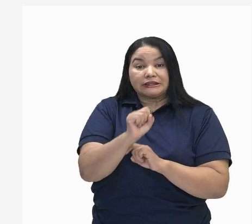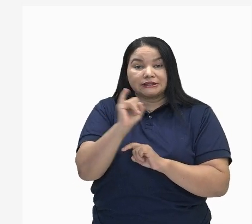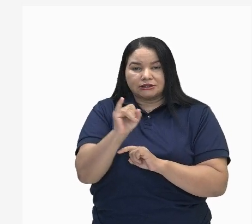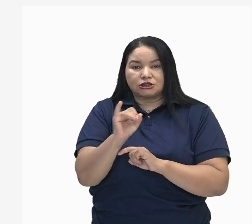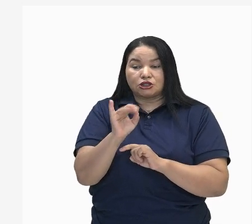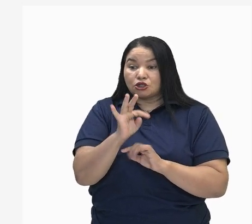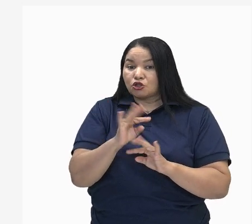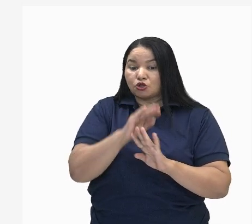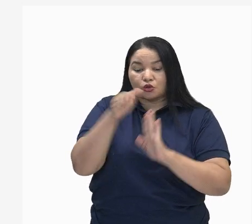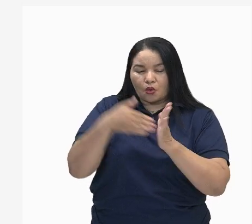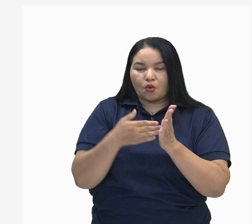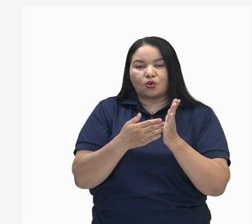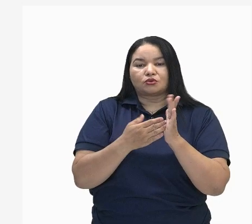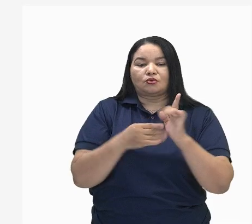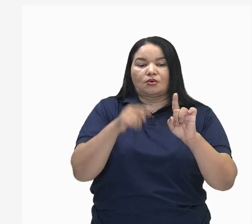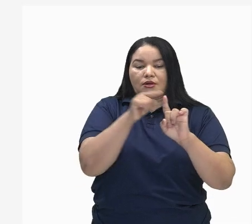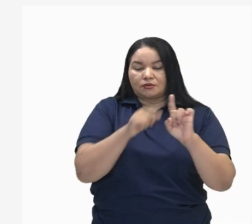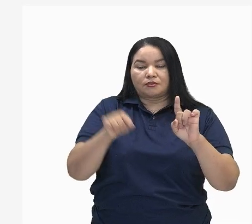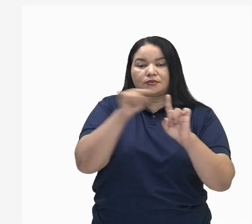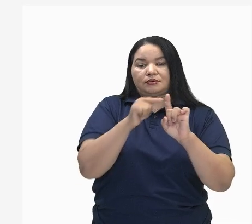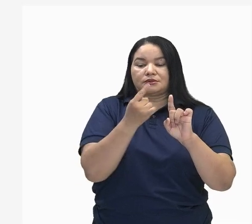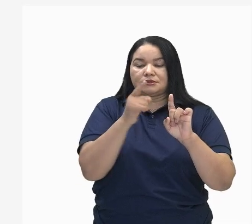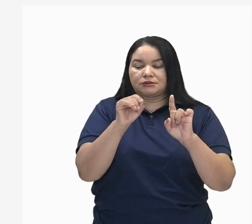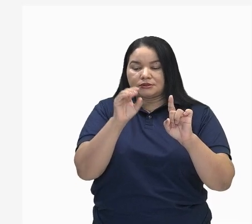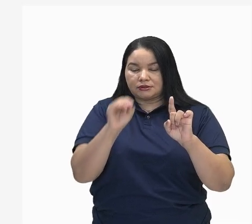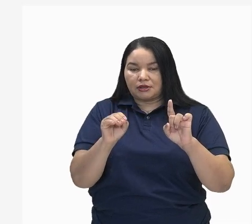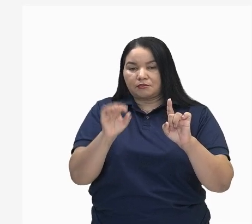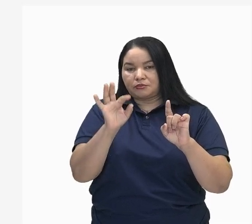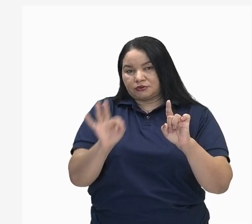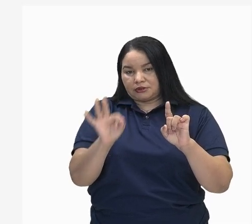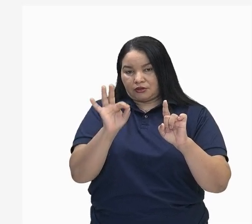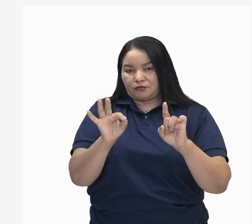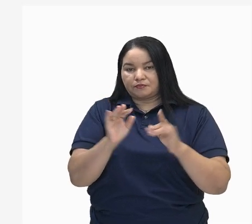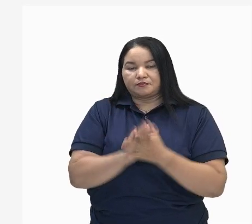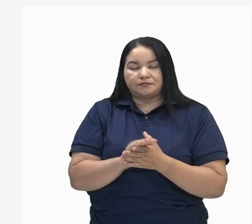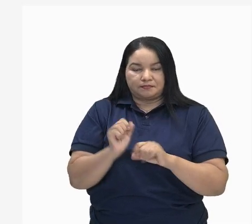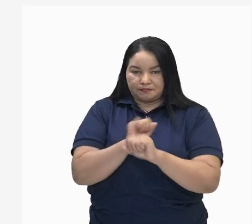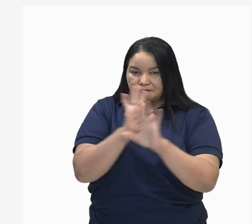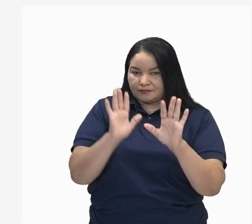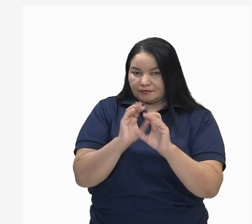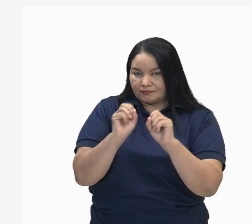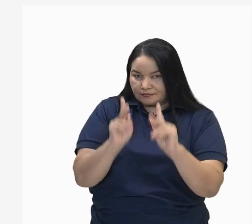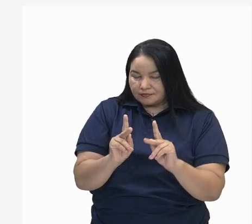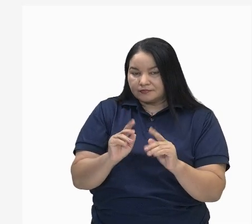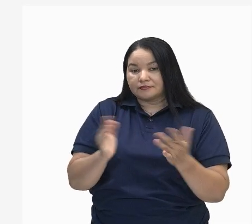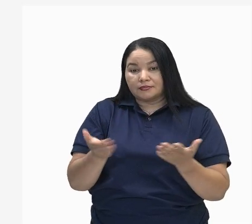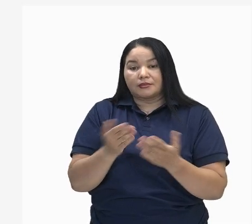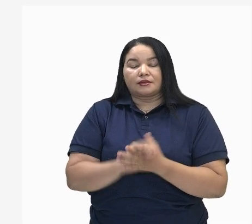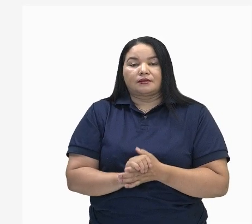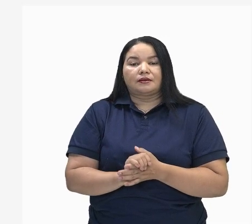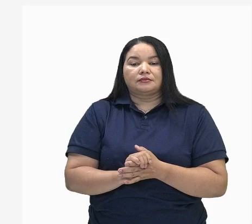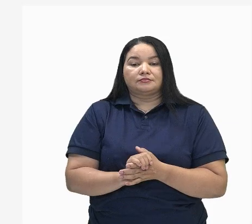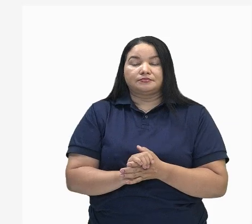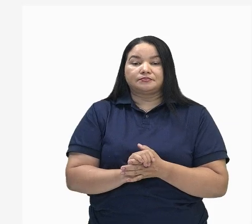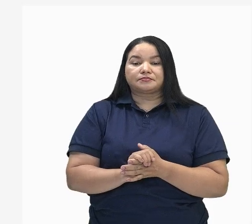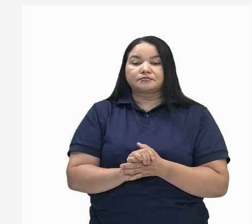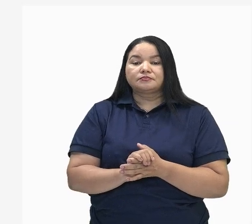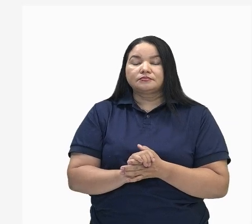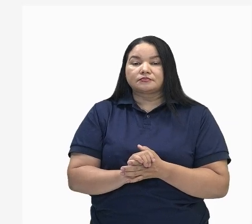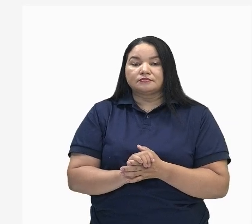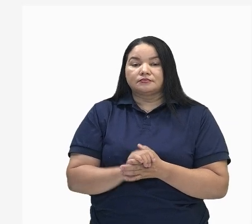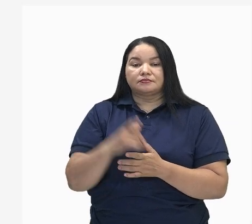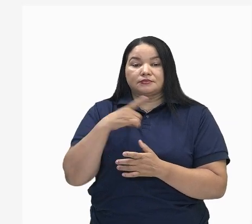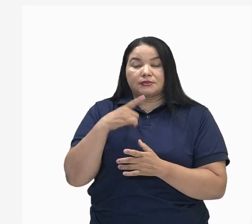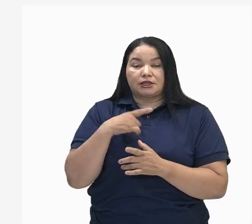100%. Então, esse exemplo aí é bem claro, não é verdade? Então, não tem eixos aí, apenas